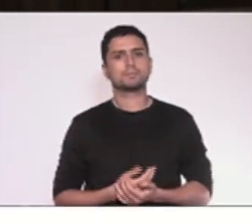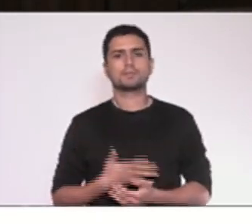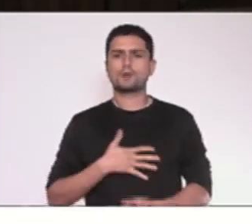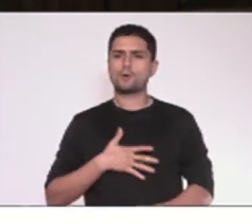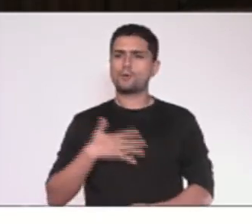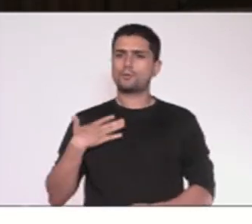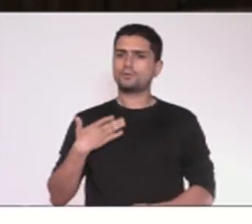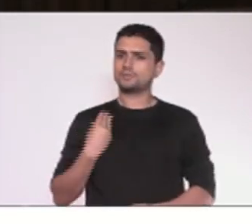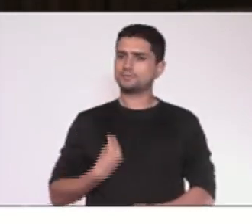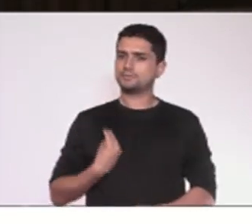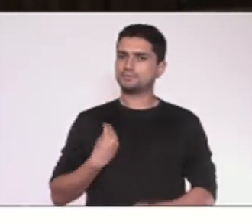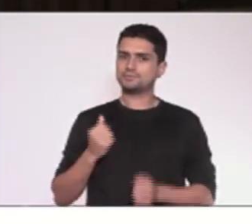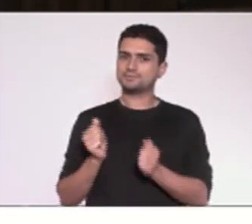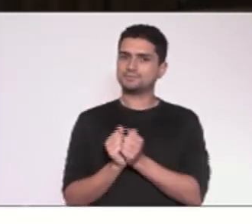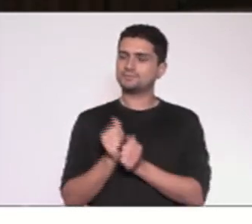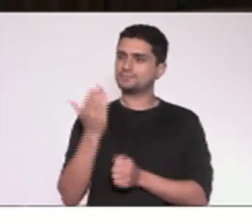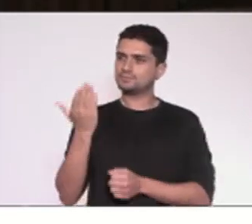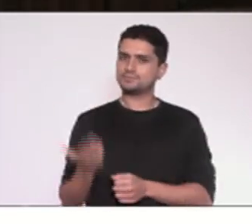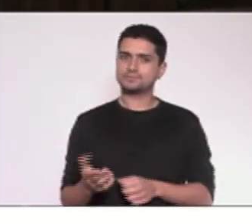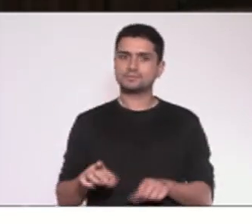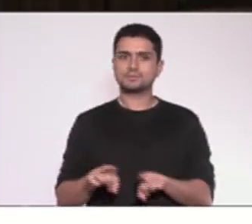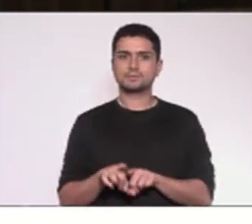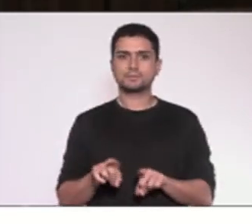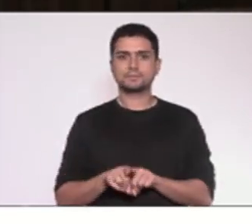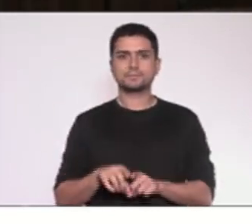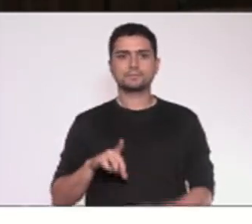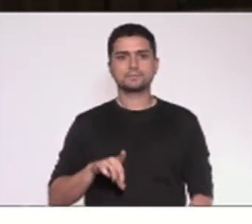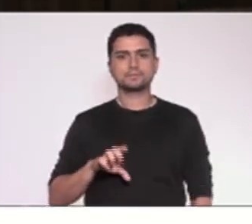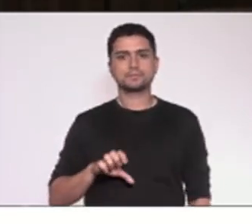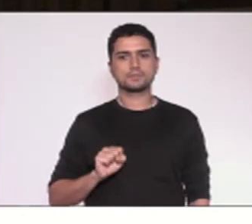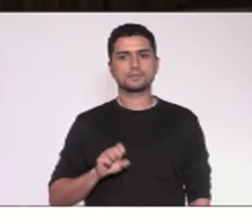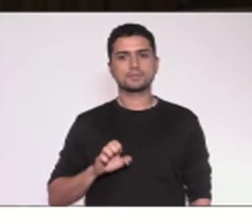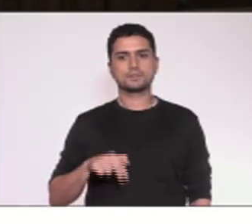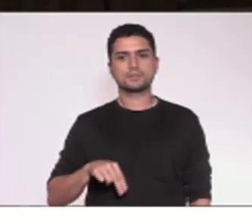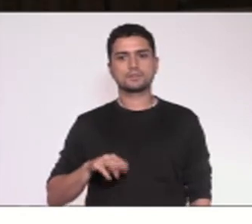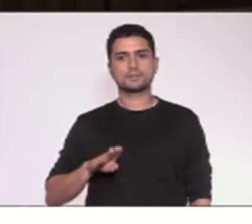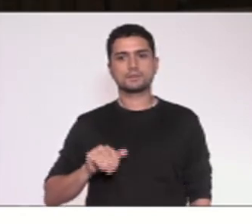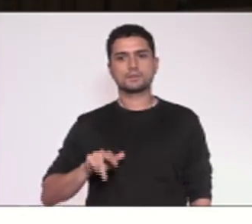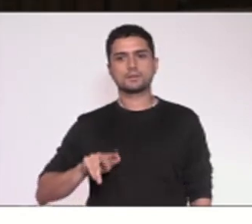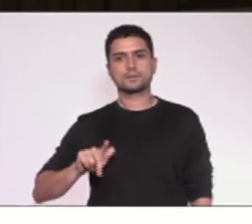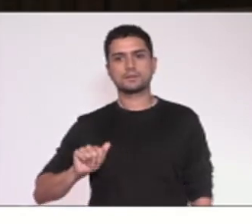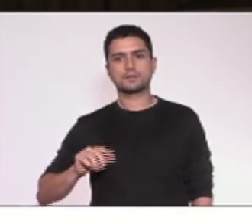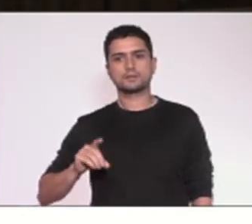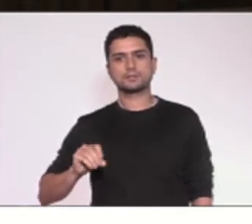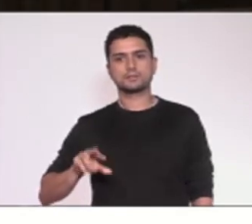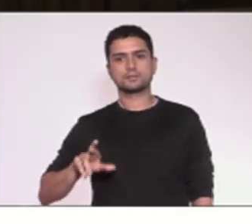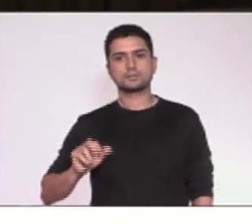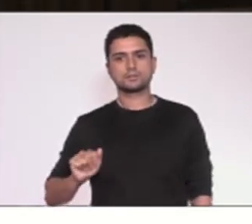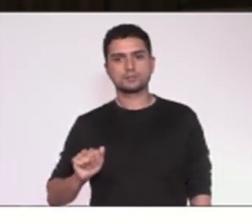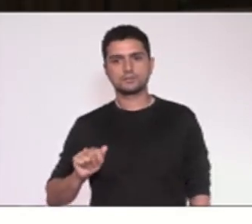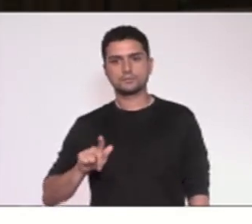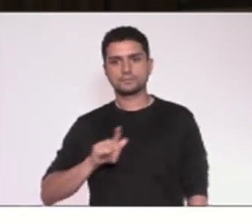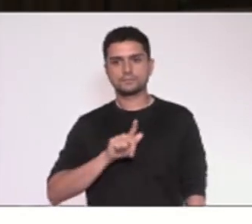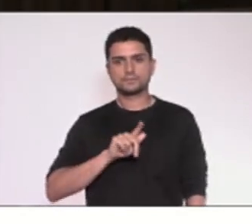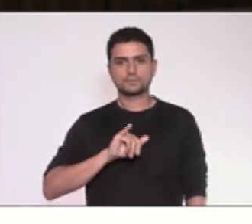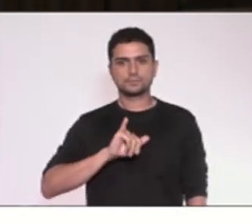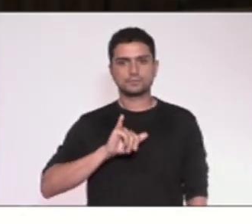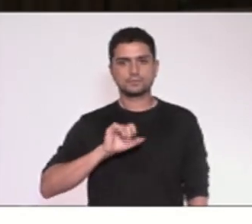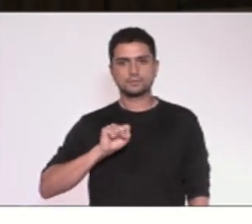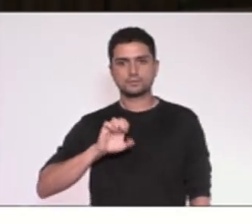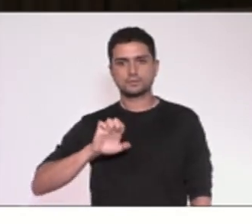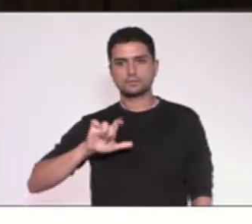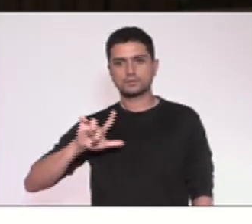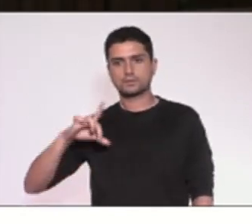aqui ao seu lado. Desembargadora Giselda, que tem muita minha admiração, então é uma honra tê-la aqui. Desembargador Boente, da